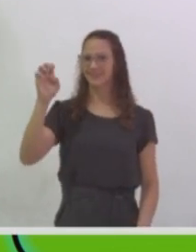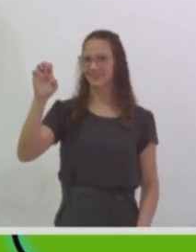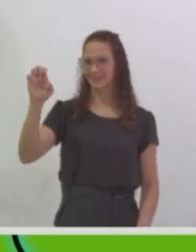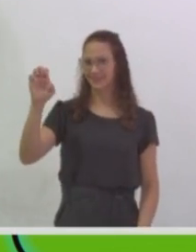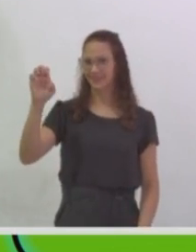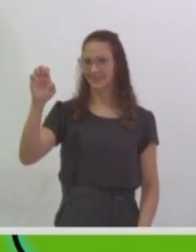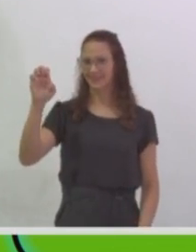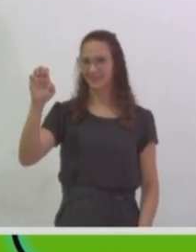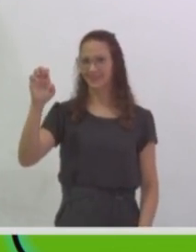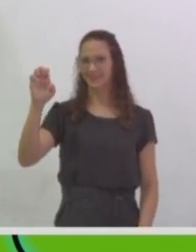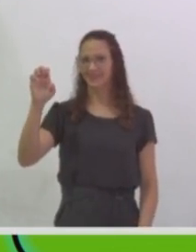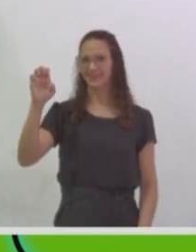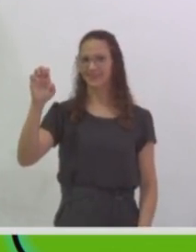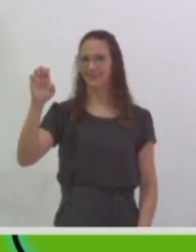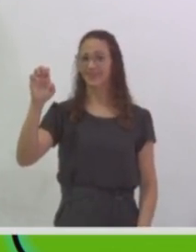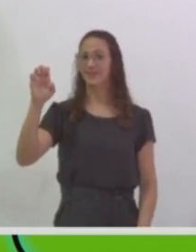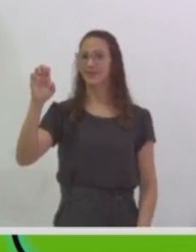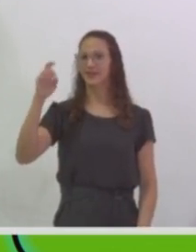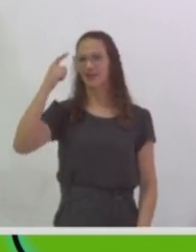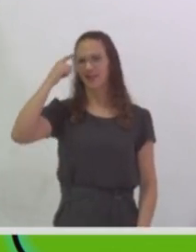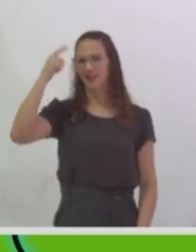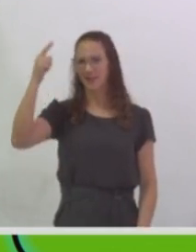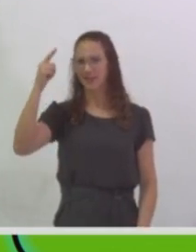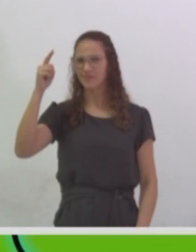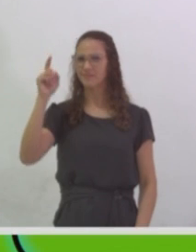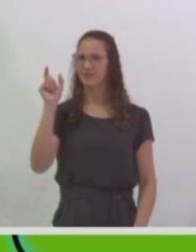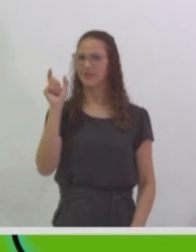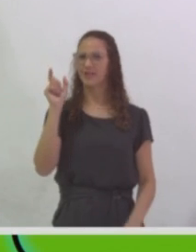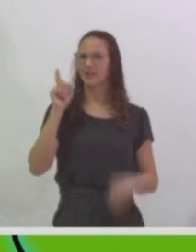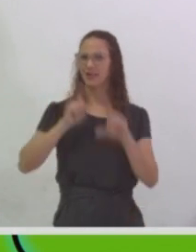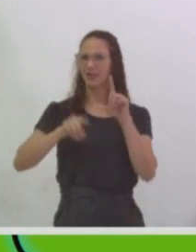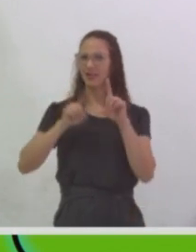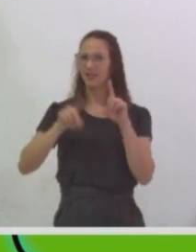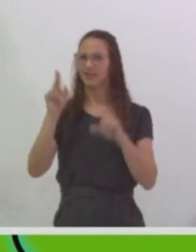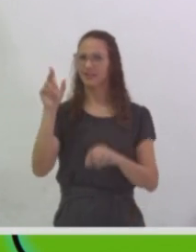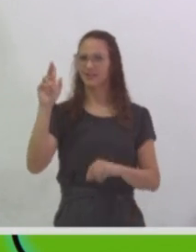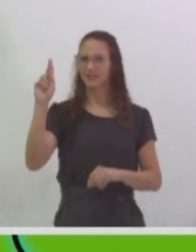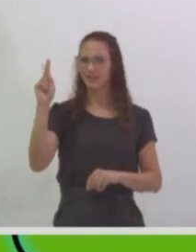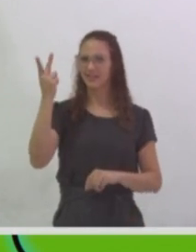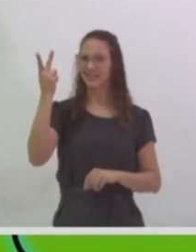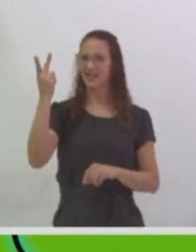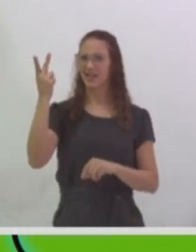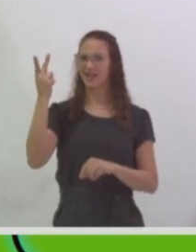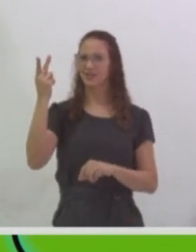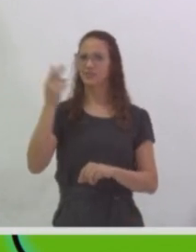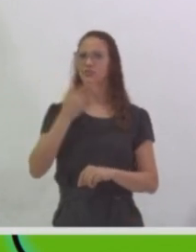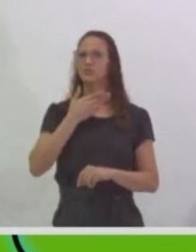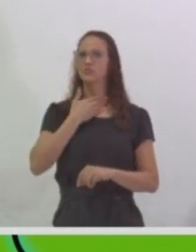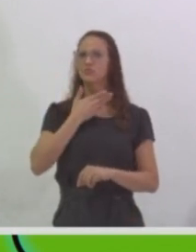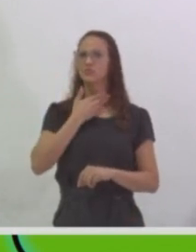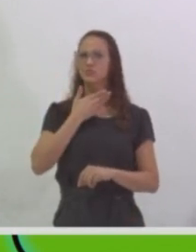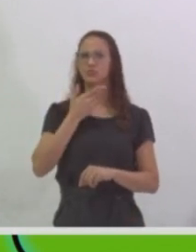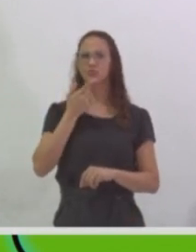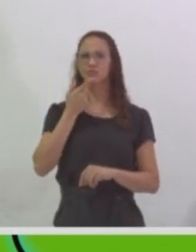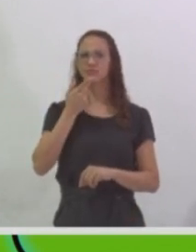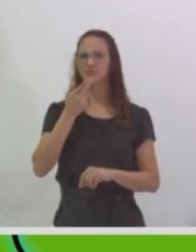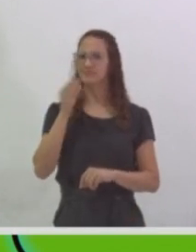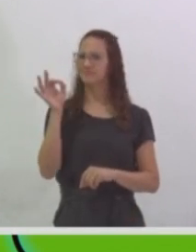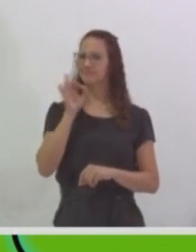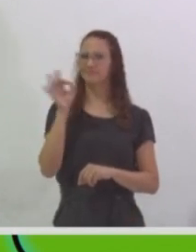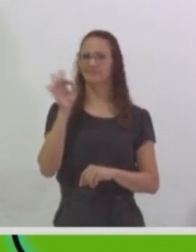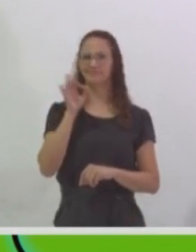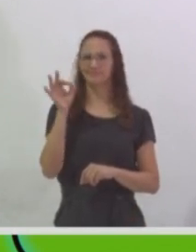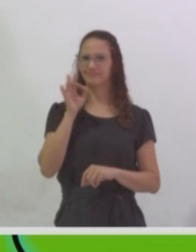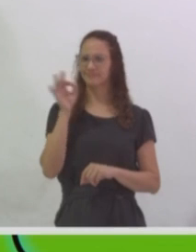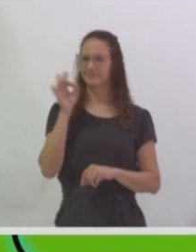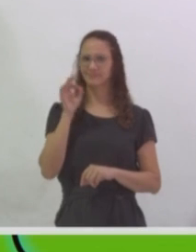E. Porque o H, lembra da aula passada que eu disse? O H, ele não tem o som. Então, se depois